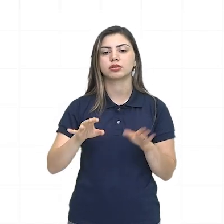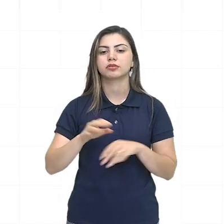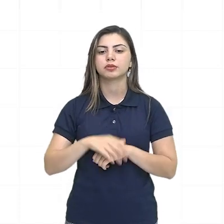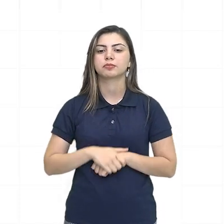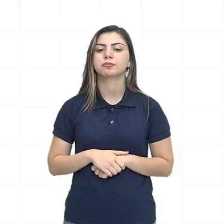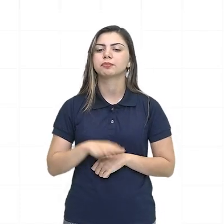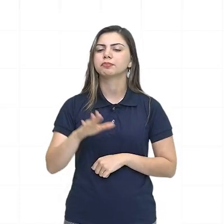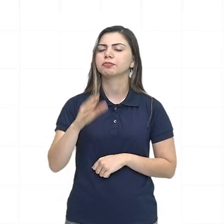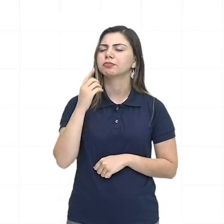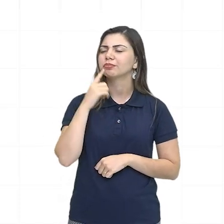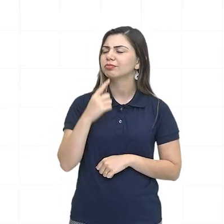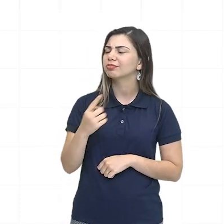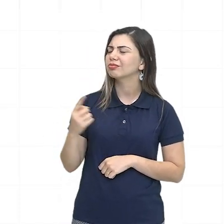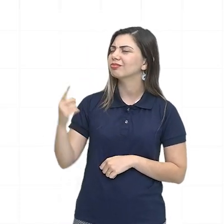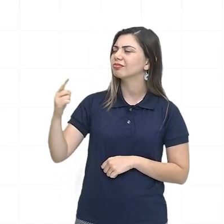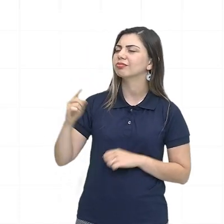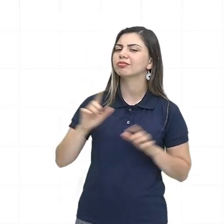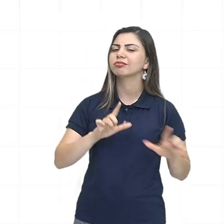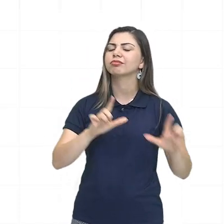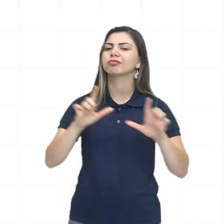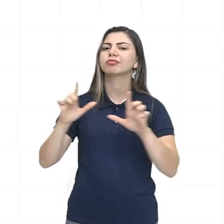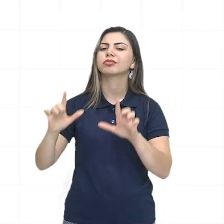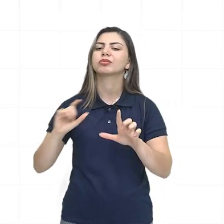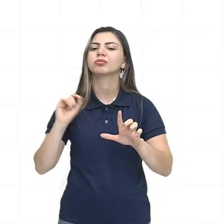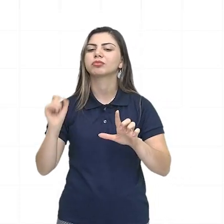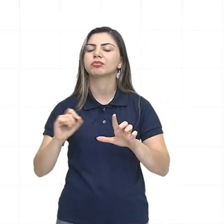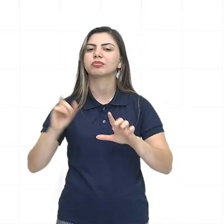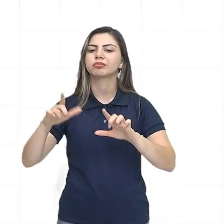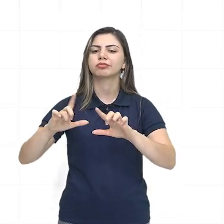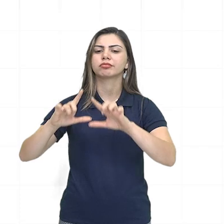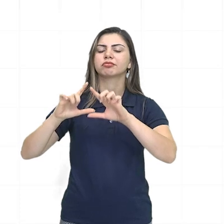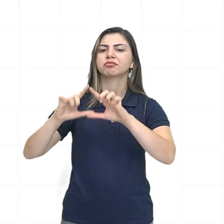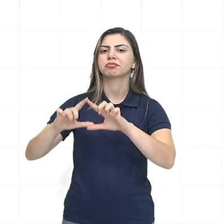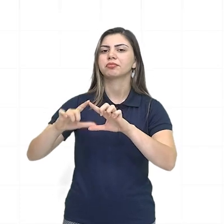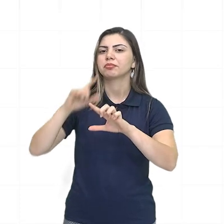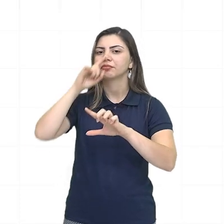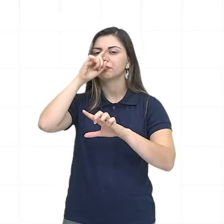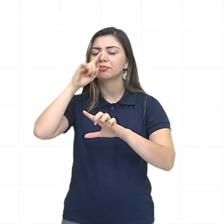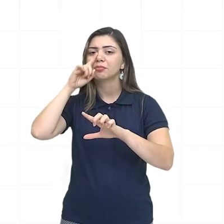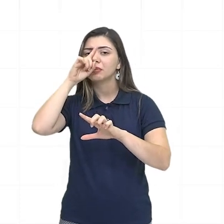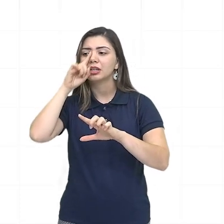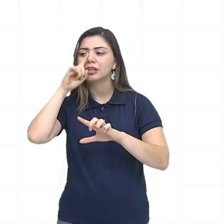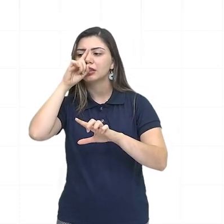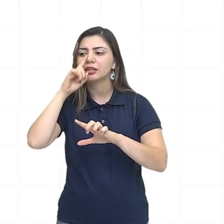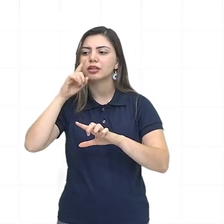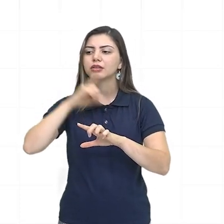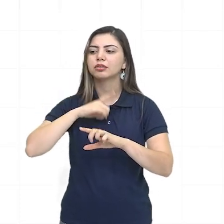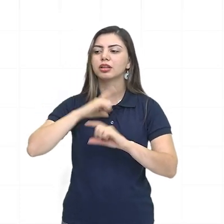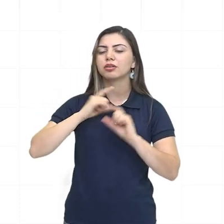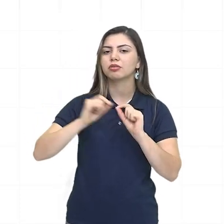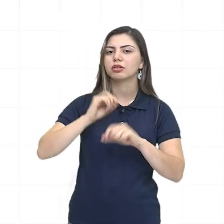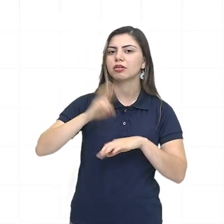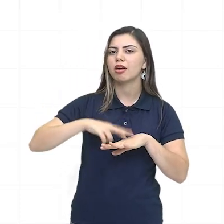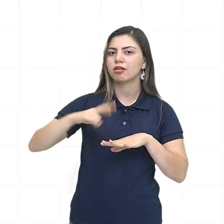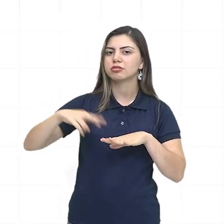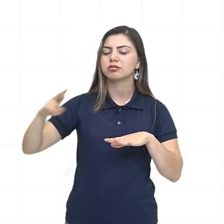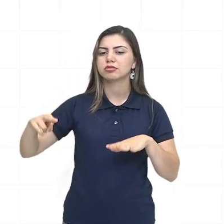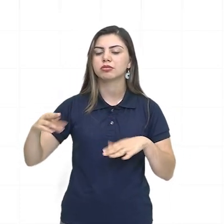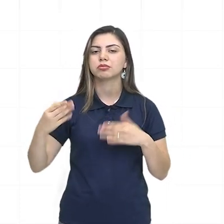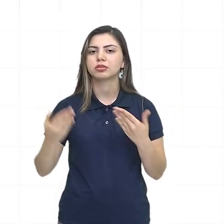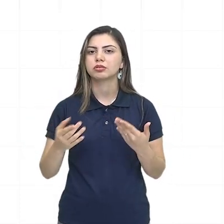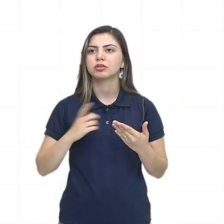lado nós temos o símbolo da radiação, que representa o que? Perigo de radiação, usado em